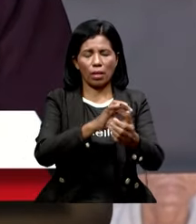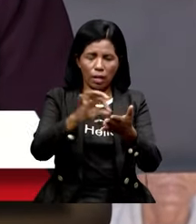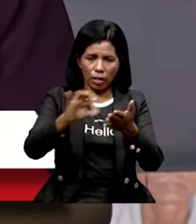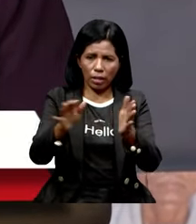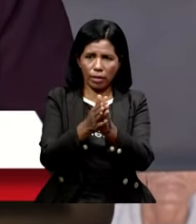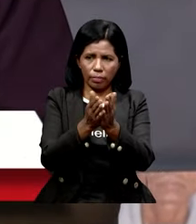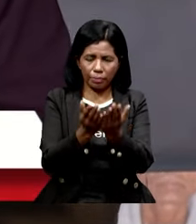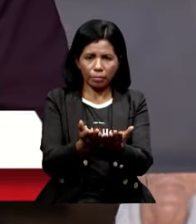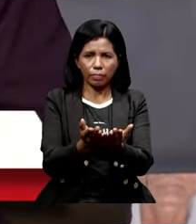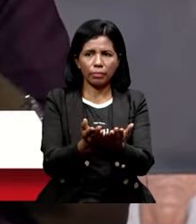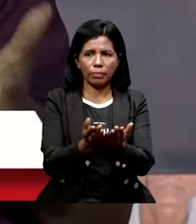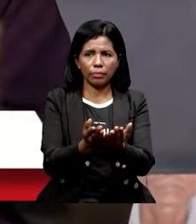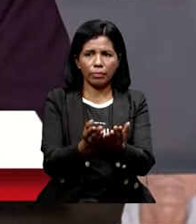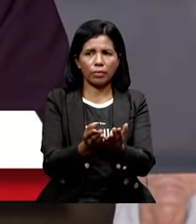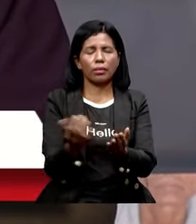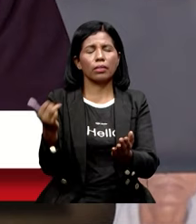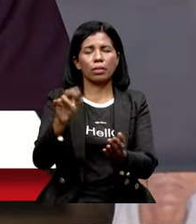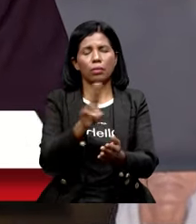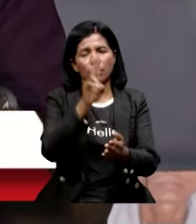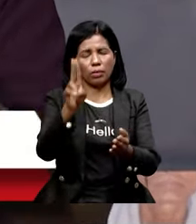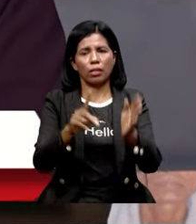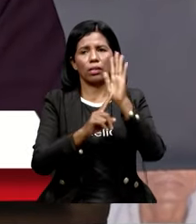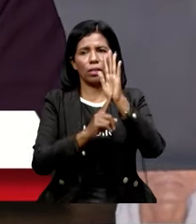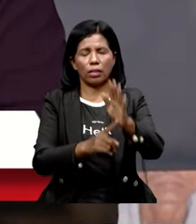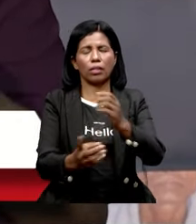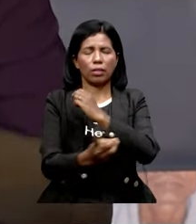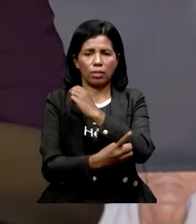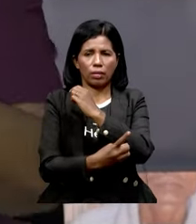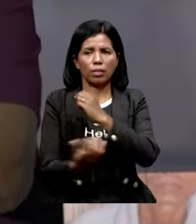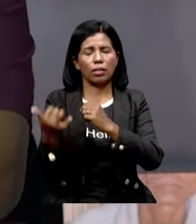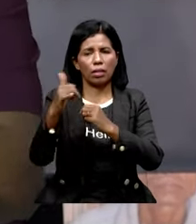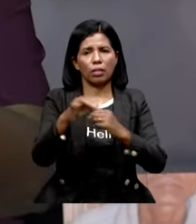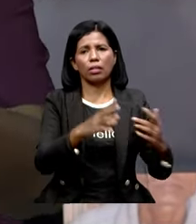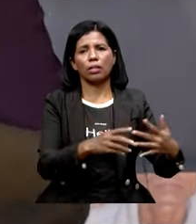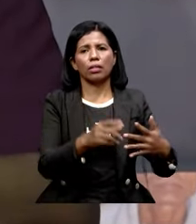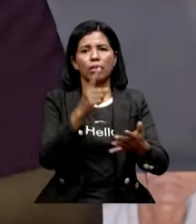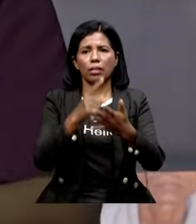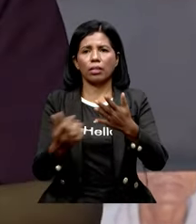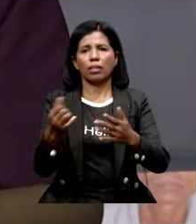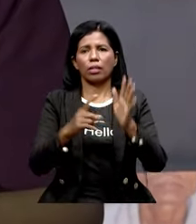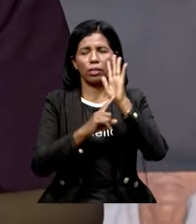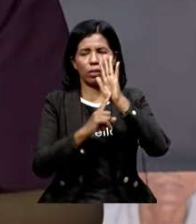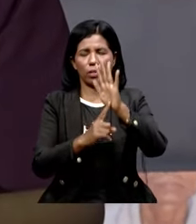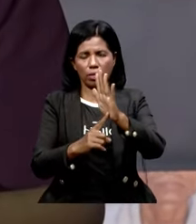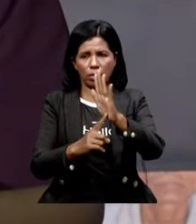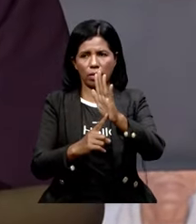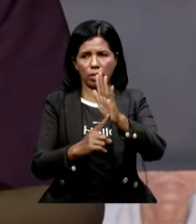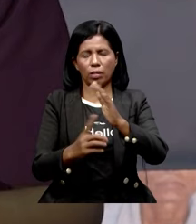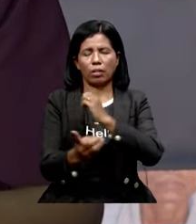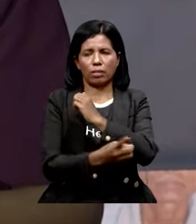livro. O estudante Serbel usa a referência e a disciplina Serbel Maliu-Liu, seira, né? Refere a